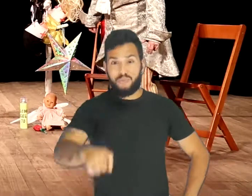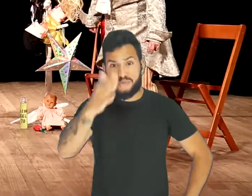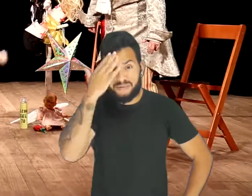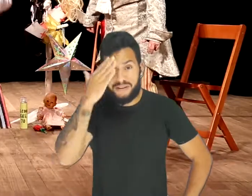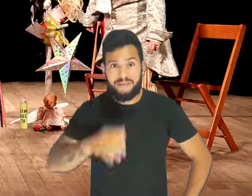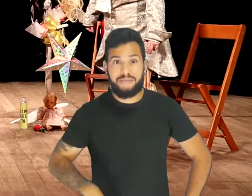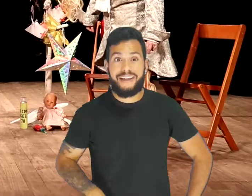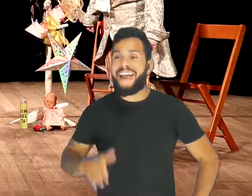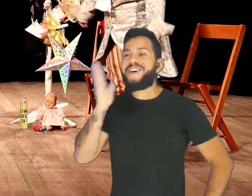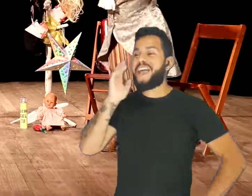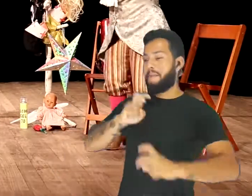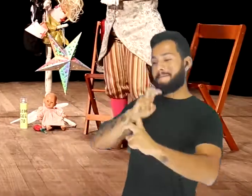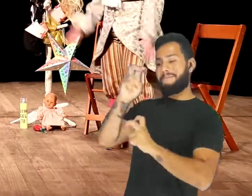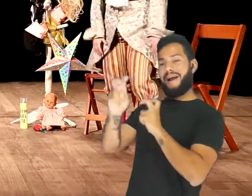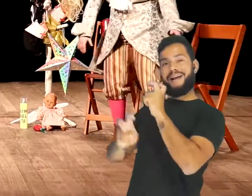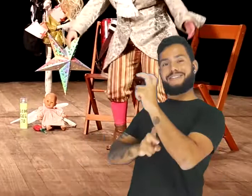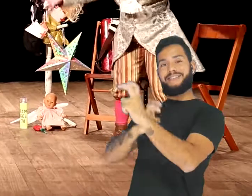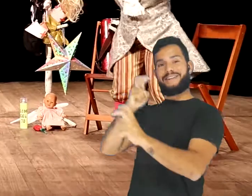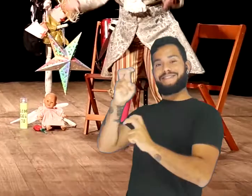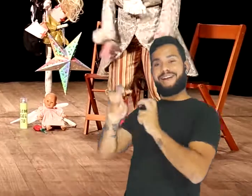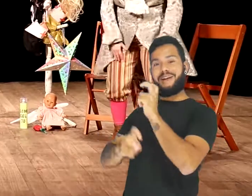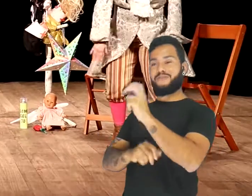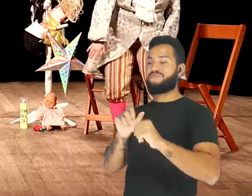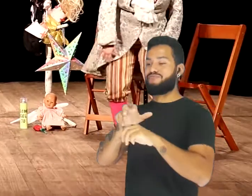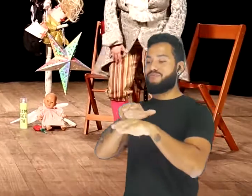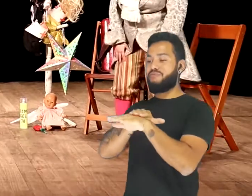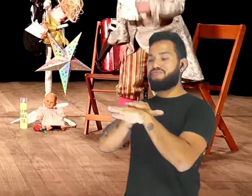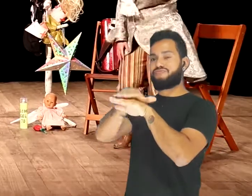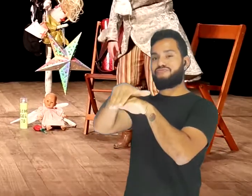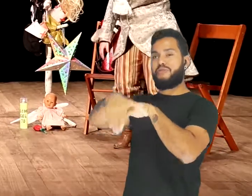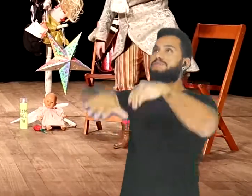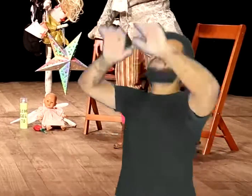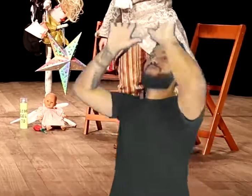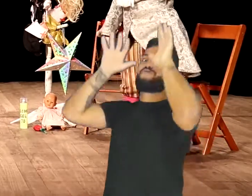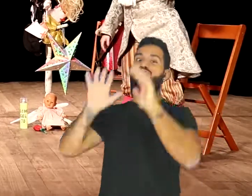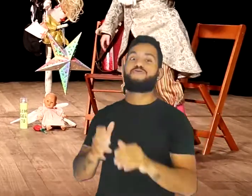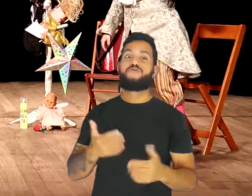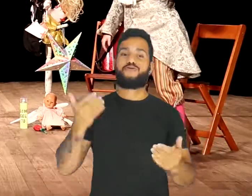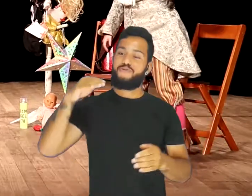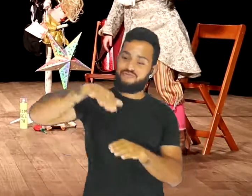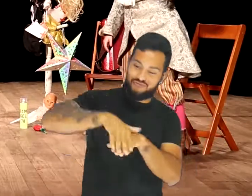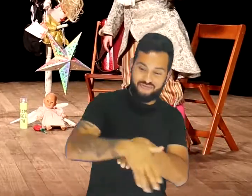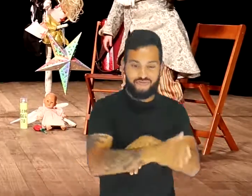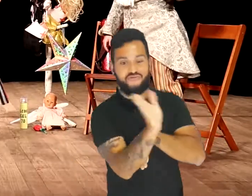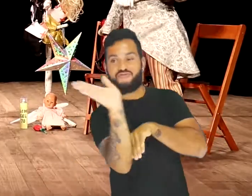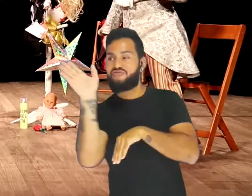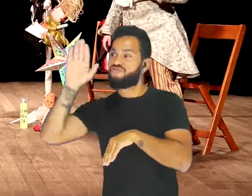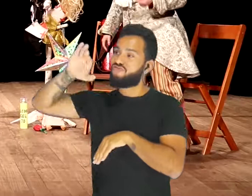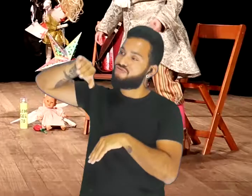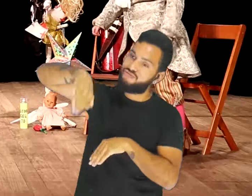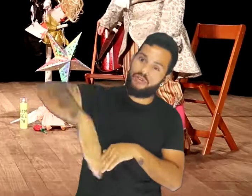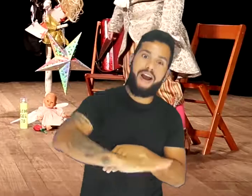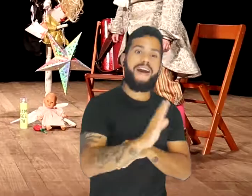Não deu. Ai, não sei, alguém sabe. Eu sei, parque de diversão. Tu nunca foi num parquinho de